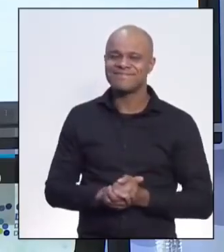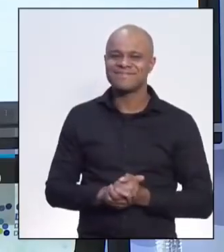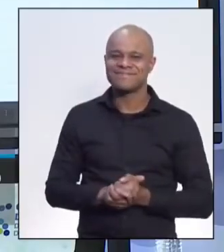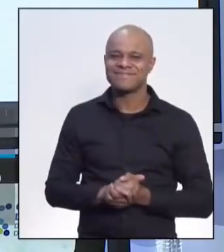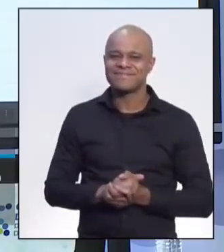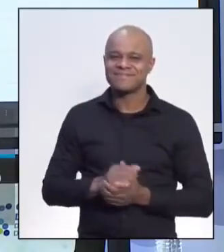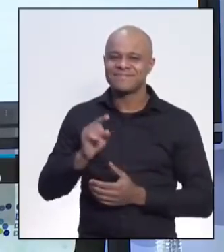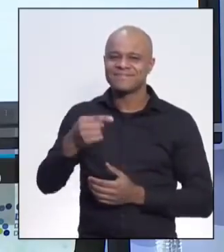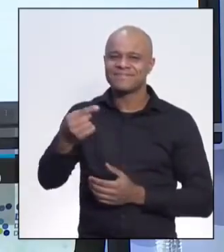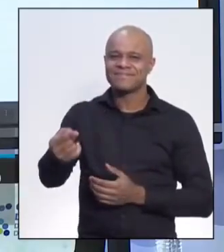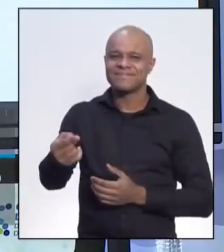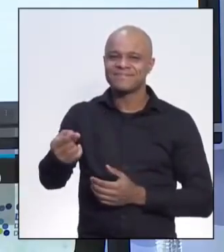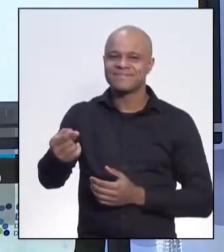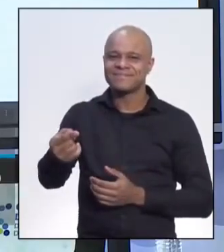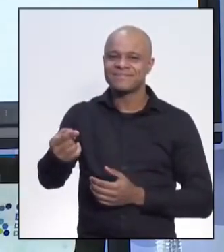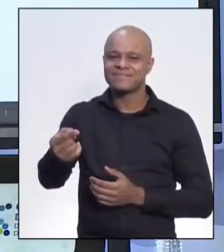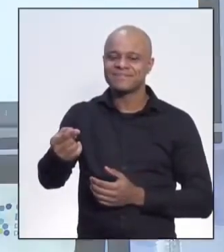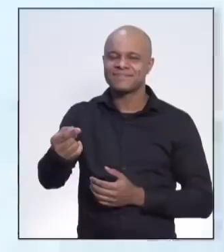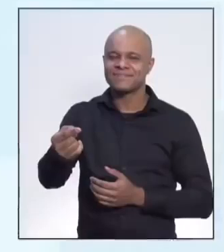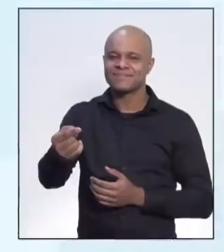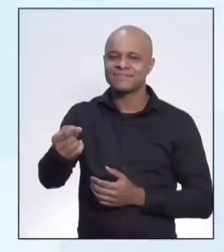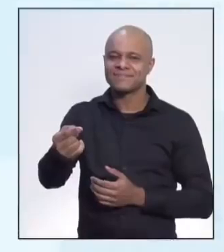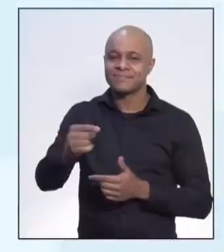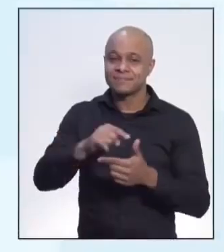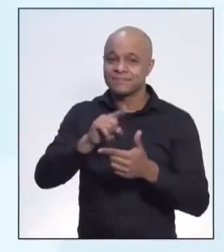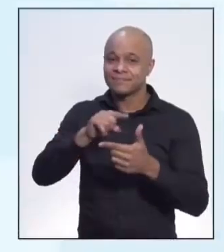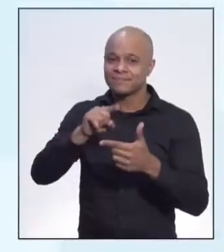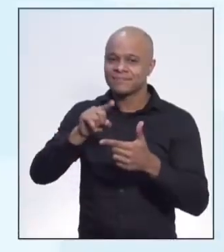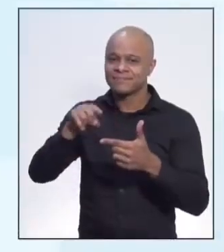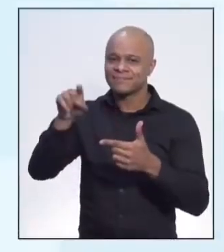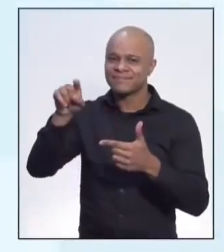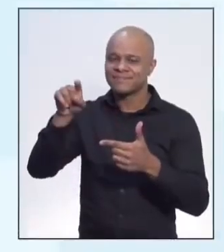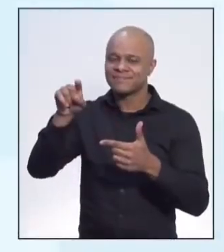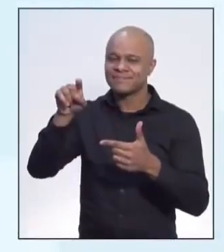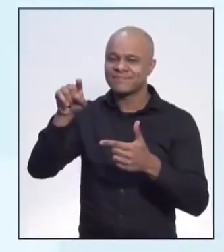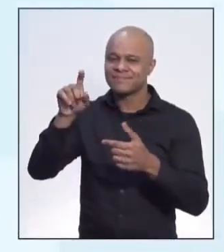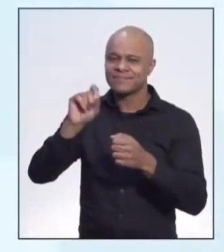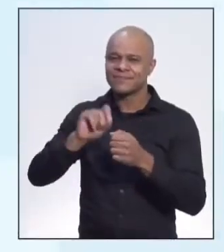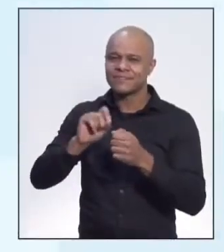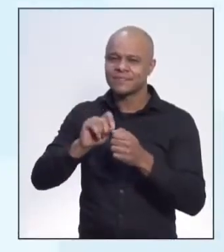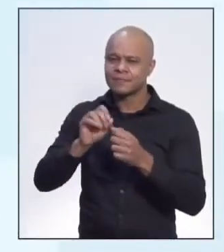Na sequência, vocês vão construir o gráfico dessa função e